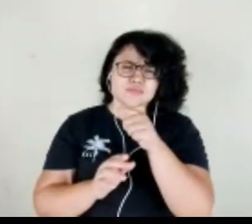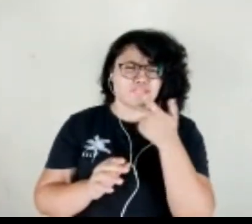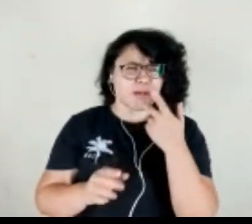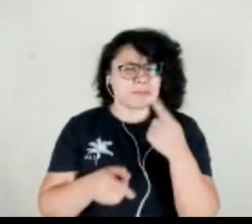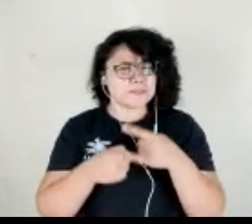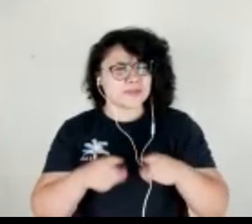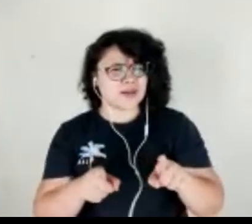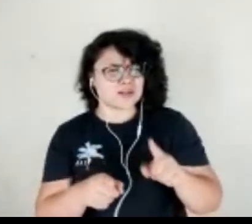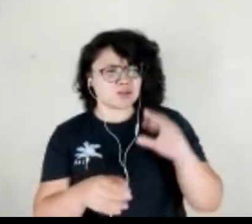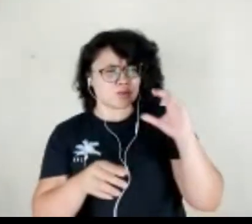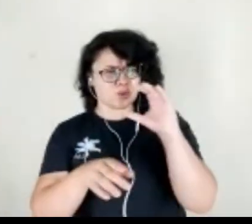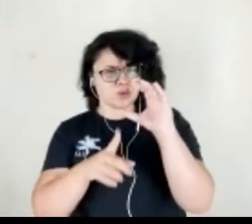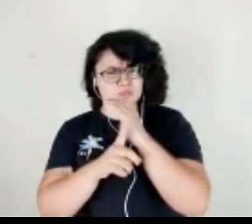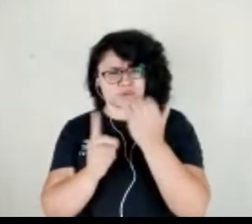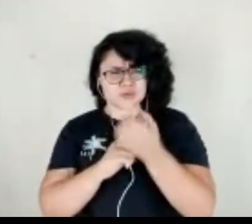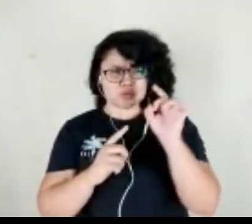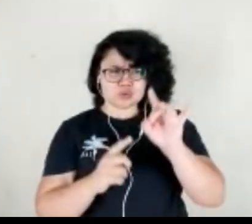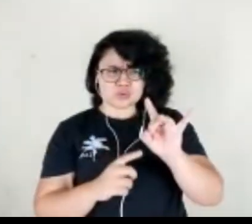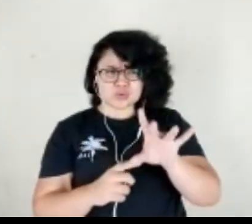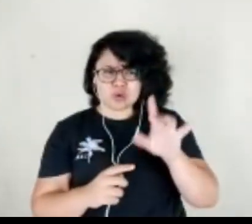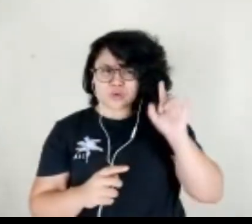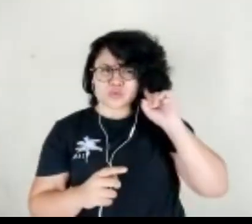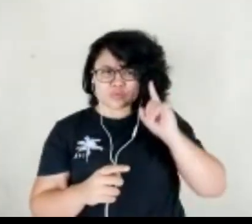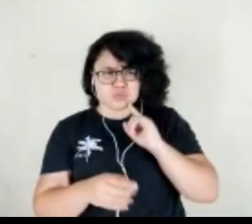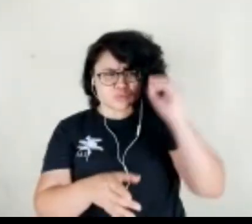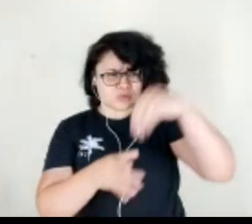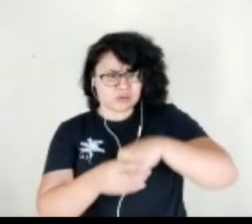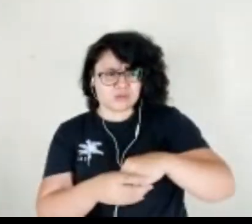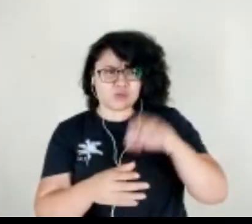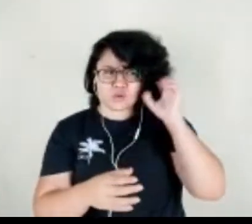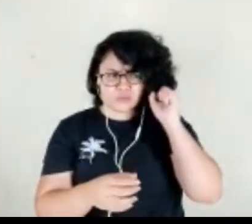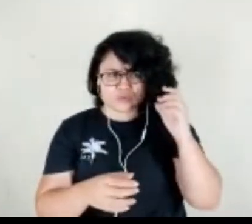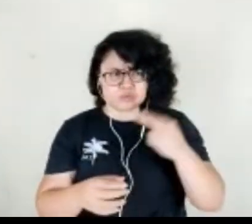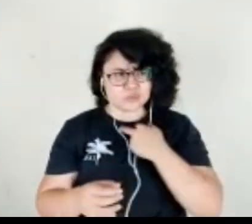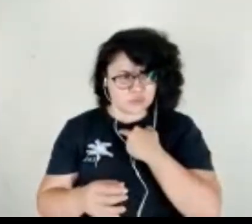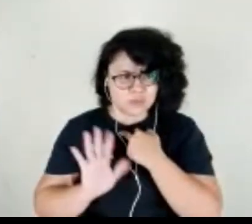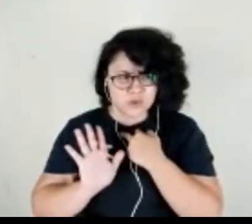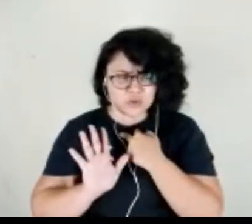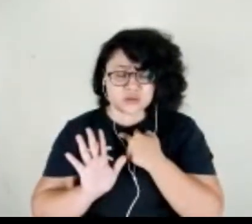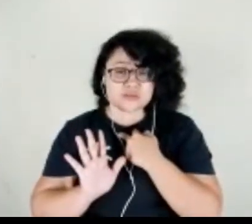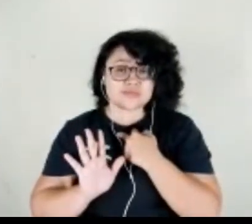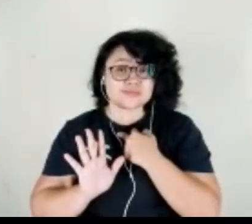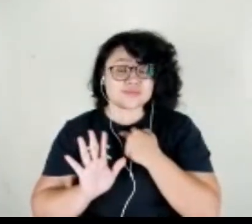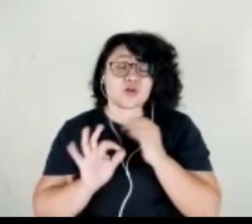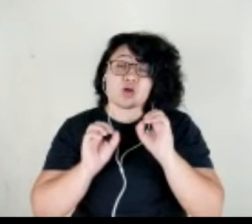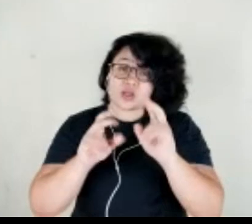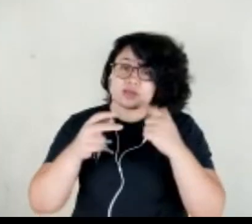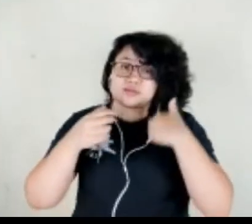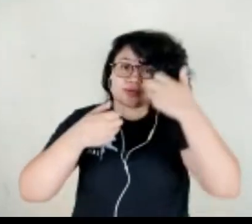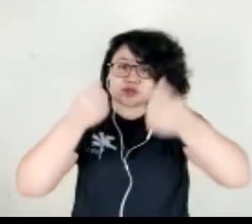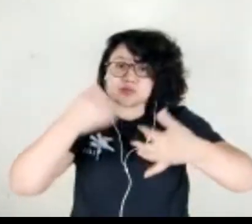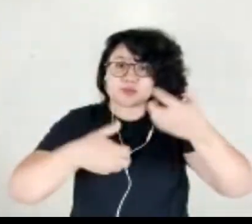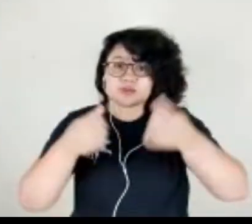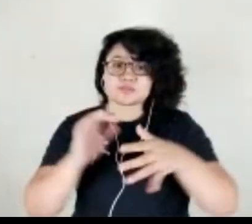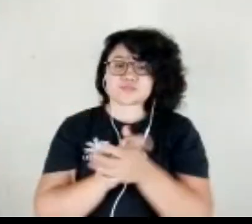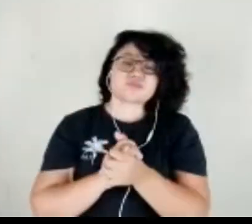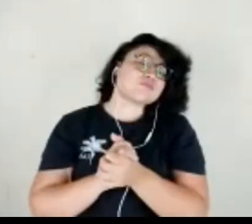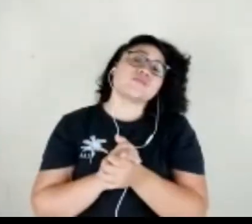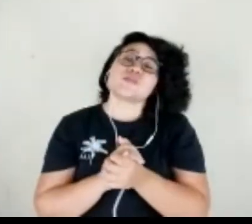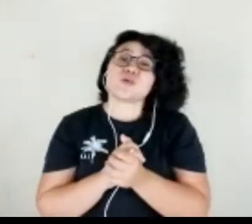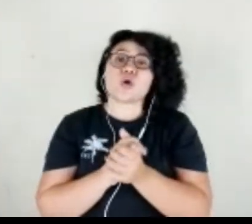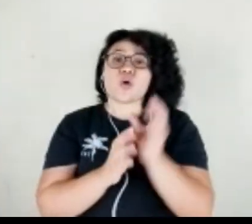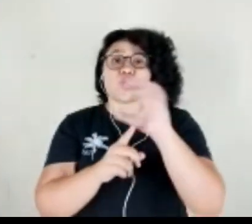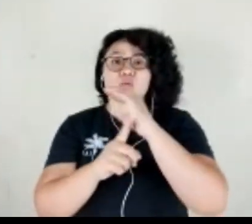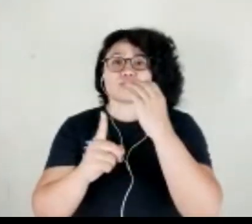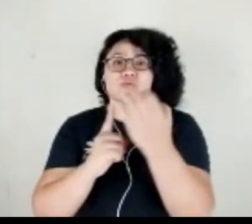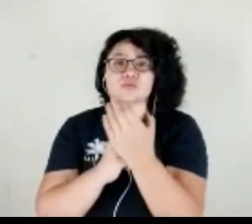mas comunidade surda, é somente surdo que pode participar, gente que é ouvinte não pode? Certo.